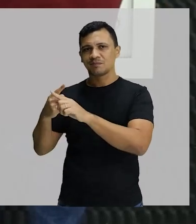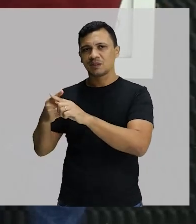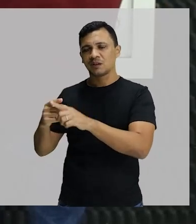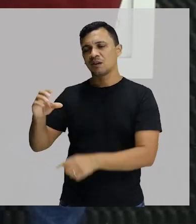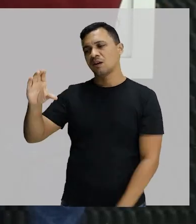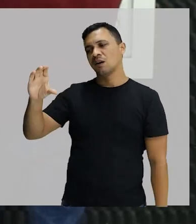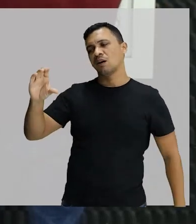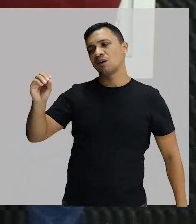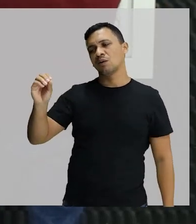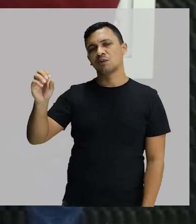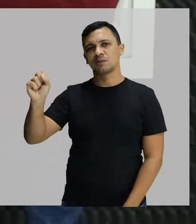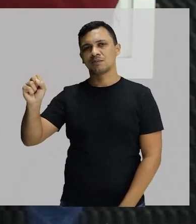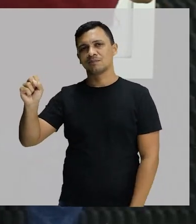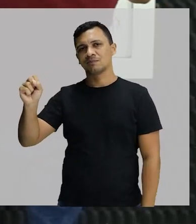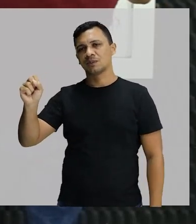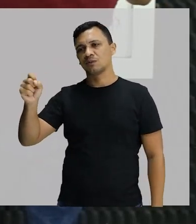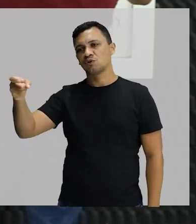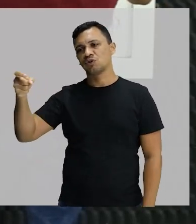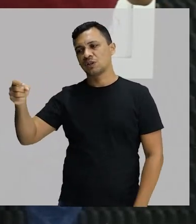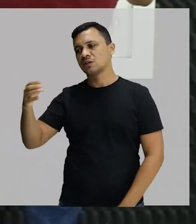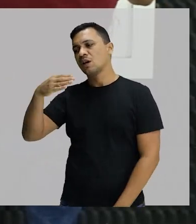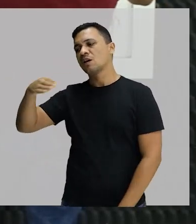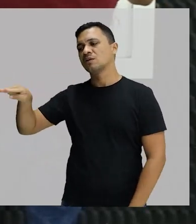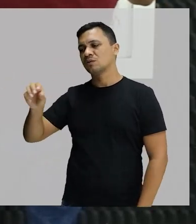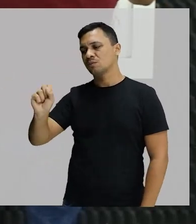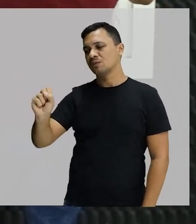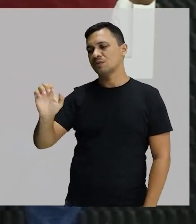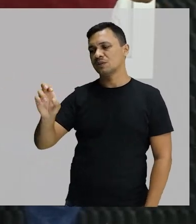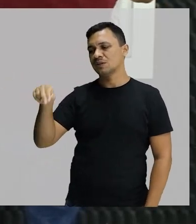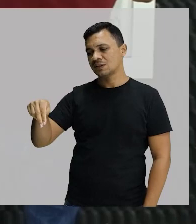cosseno sobre seno.